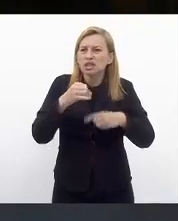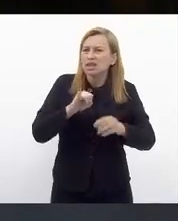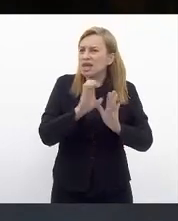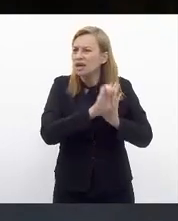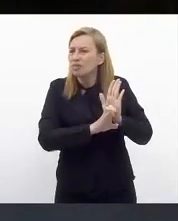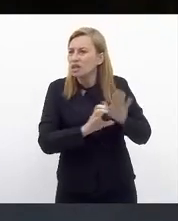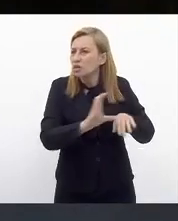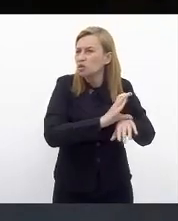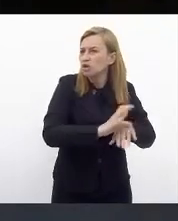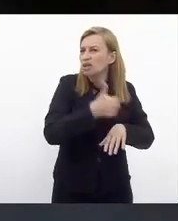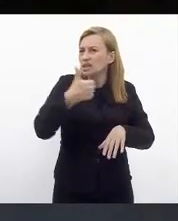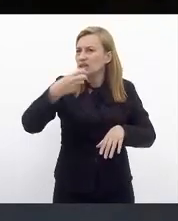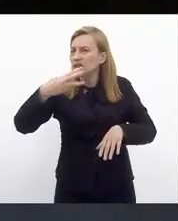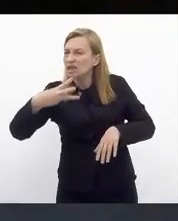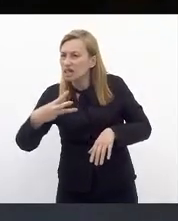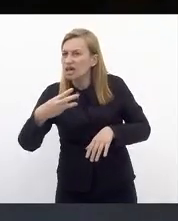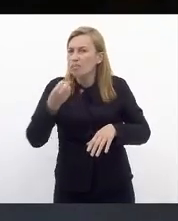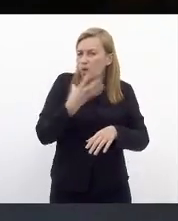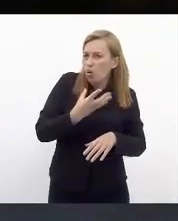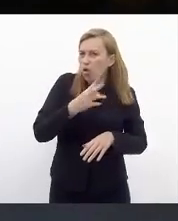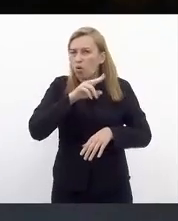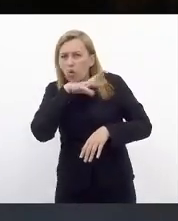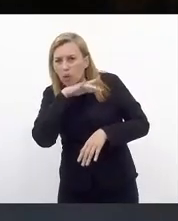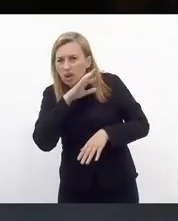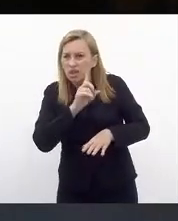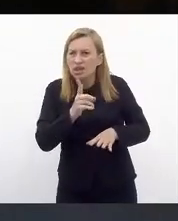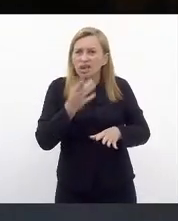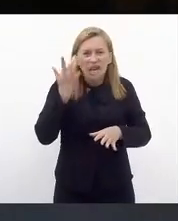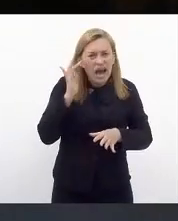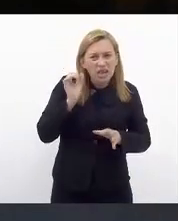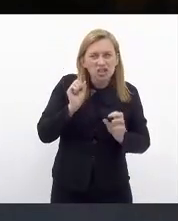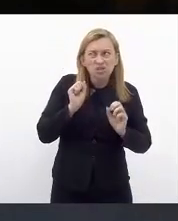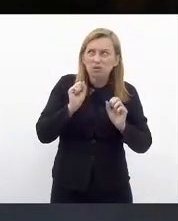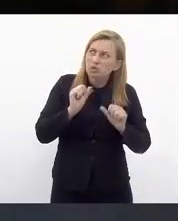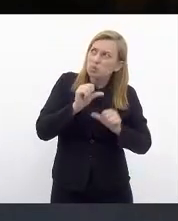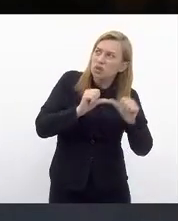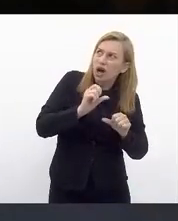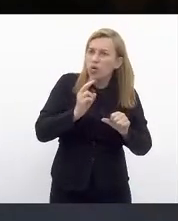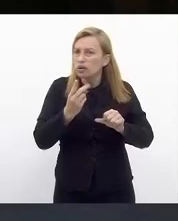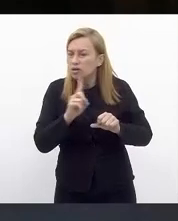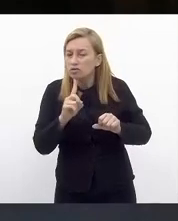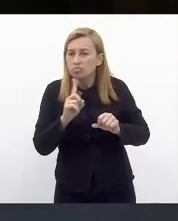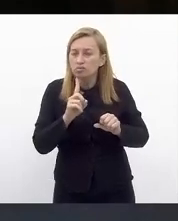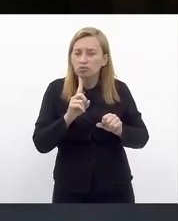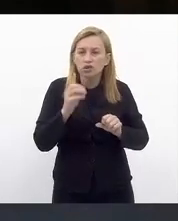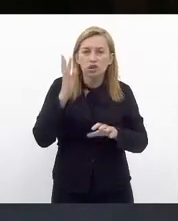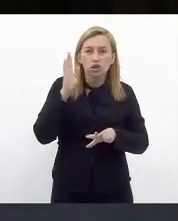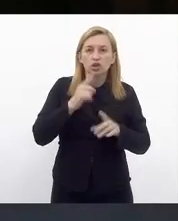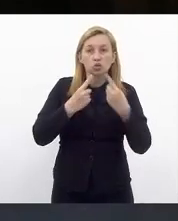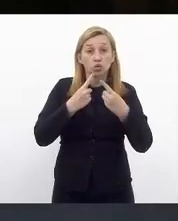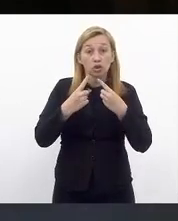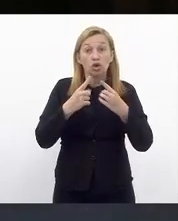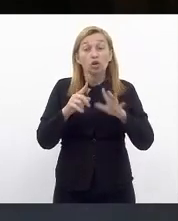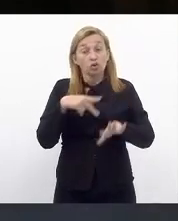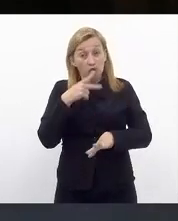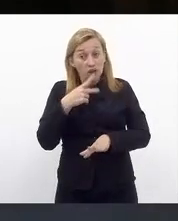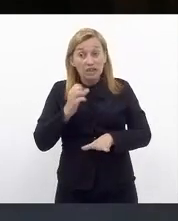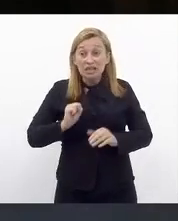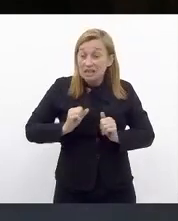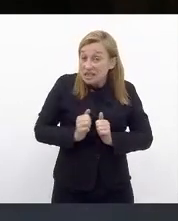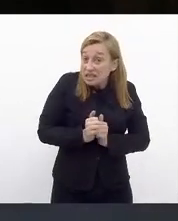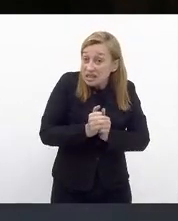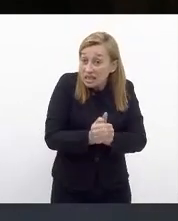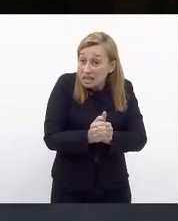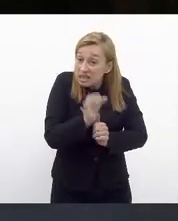se a emenda constitucional 103 ela é burro não se a gente acha que deveria ser assim ou não não é essa discussão que eu tô eu tô dizendo se a gente